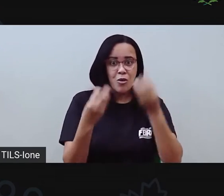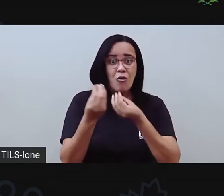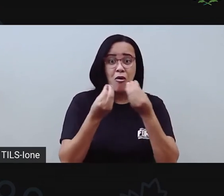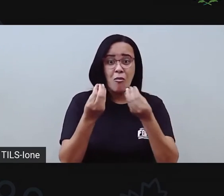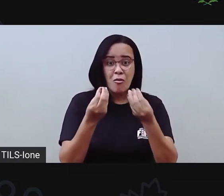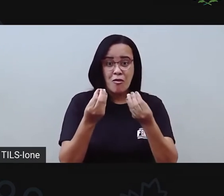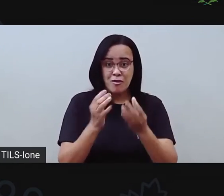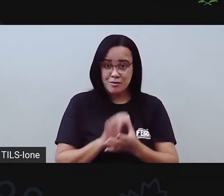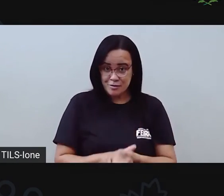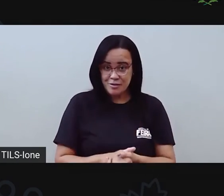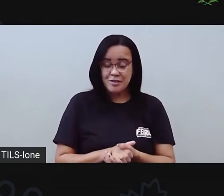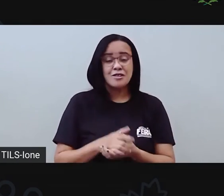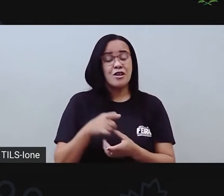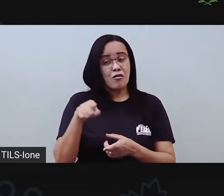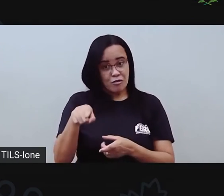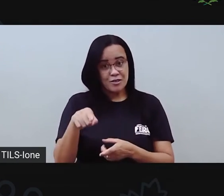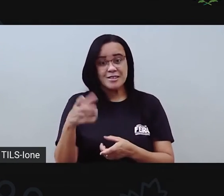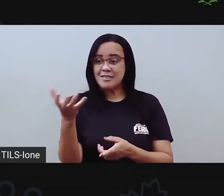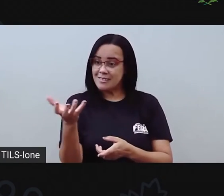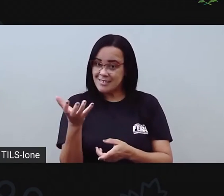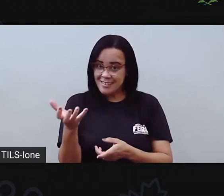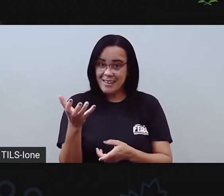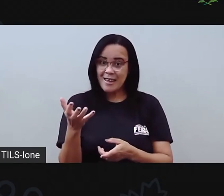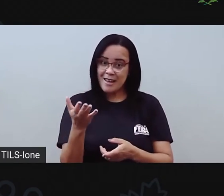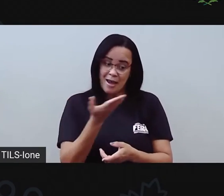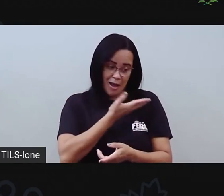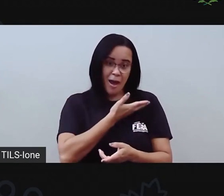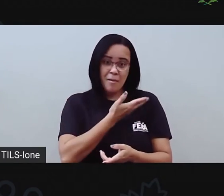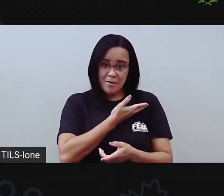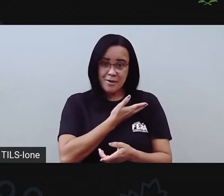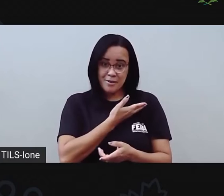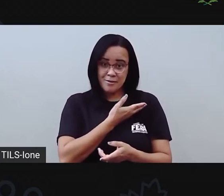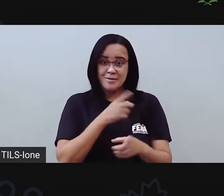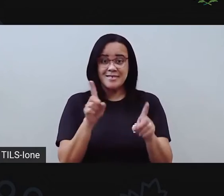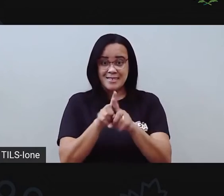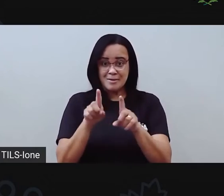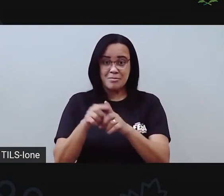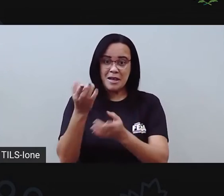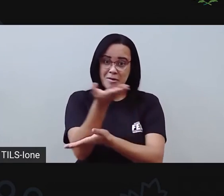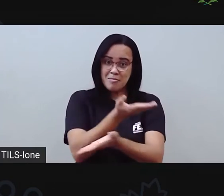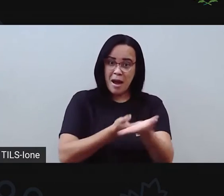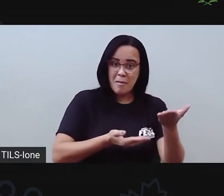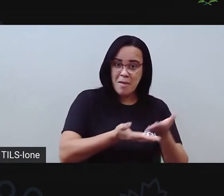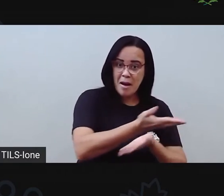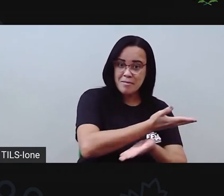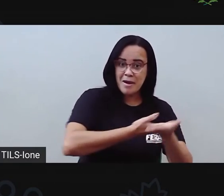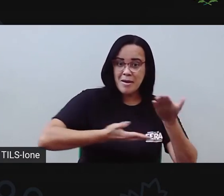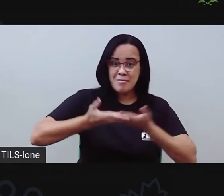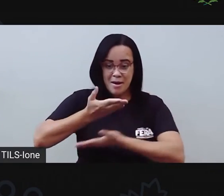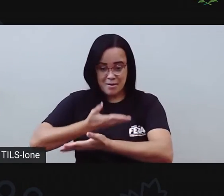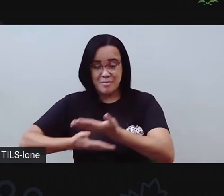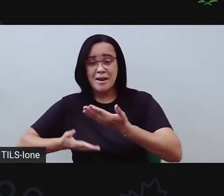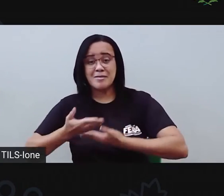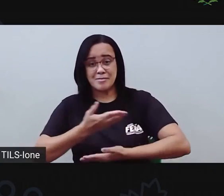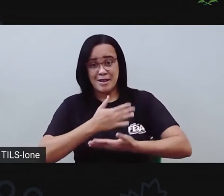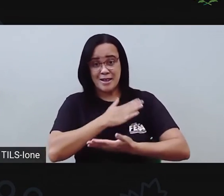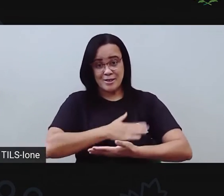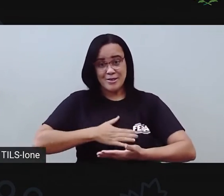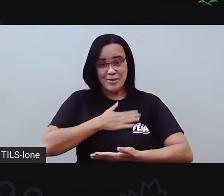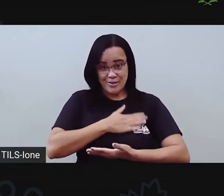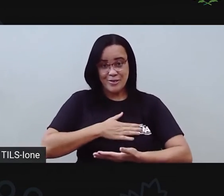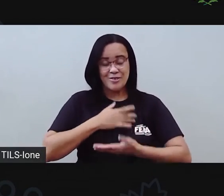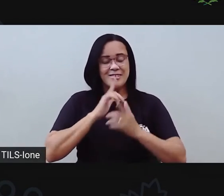você está sendo uma pessoa, uma criança, né? Que gosta de sorrir para si mesma, né? Assim como o Nino fez.